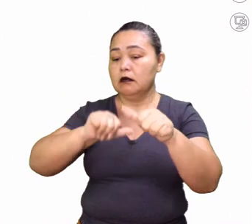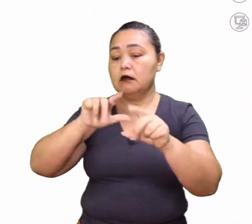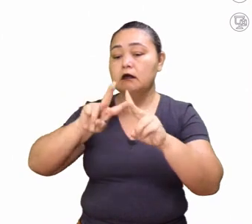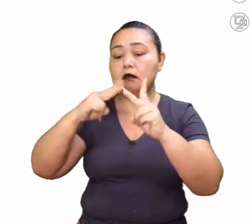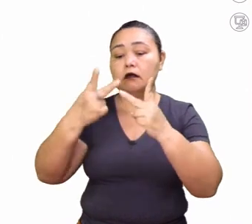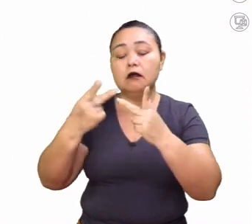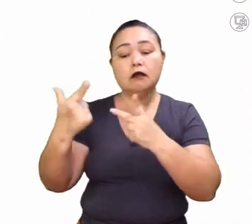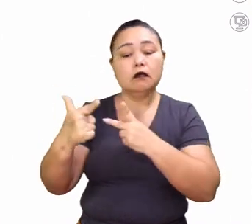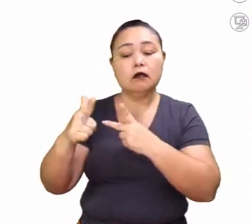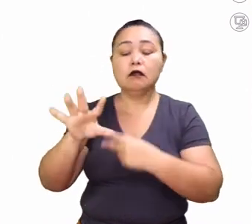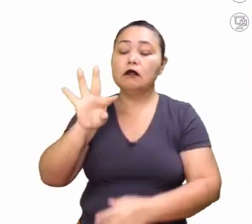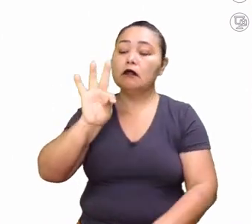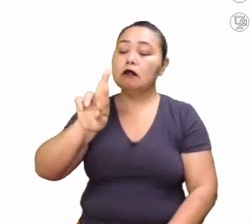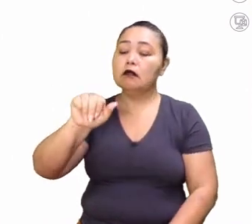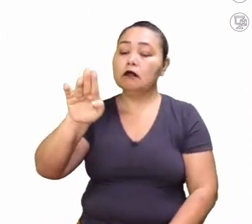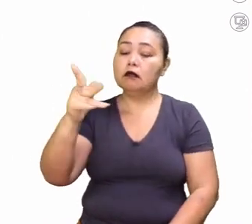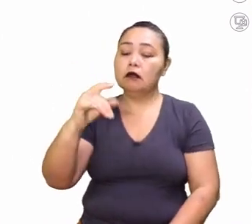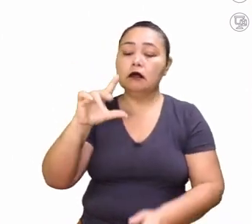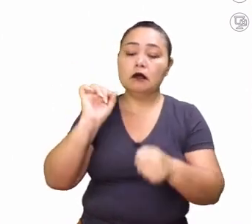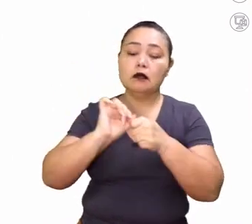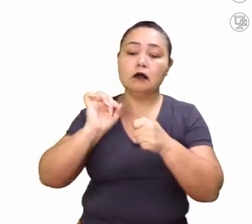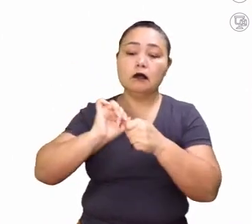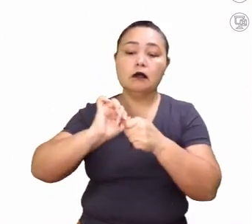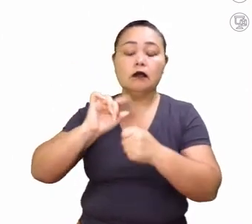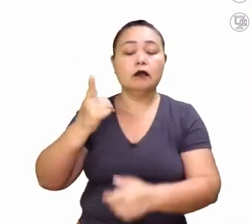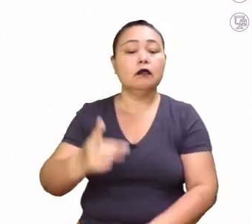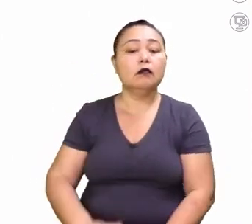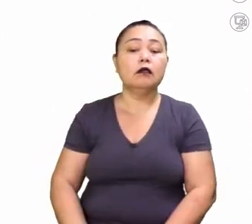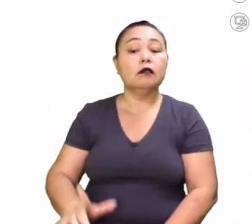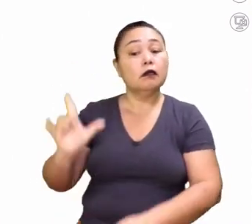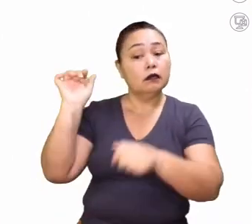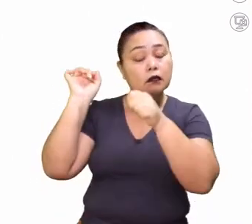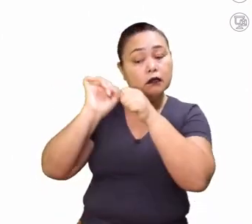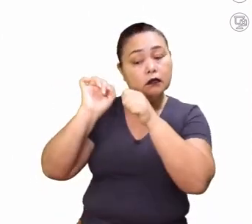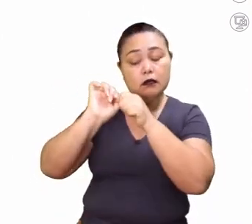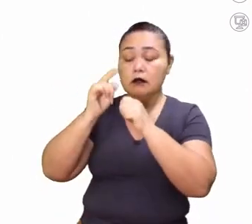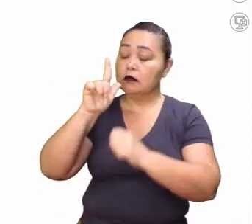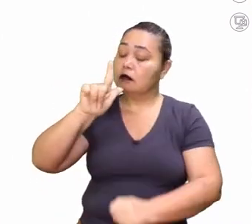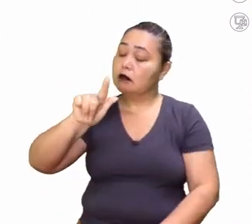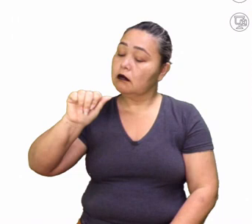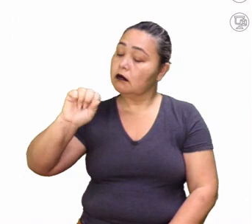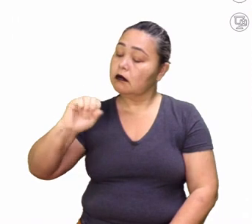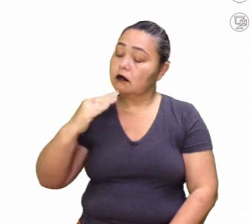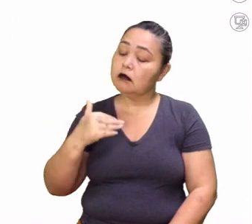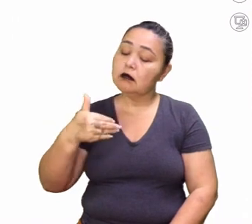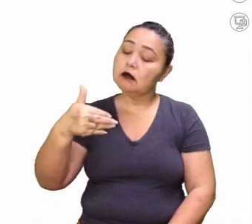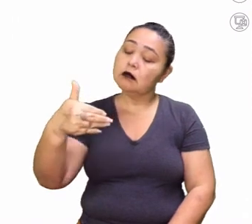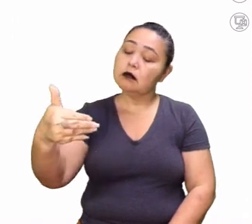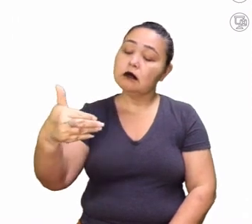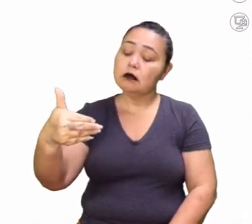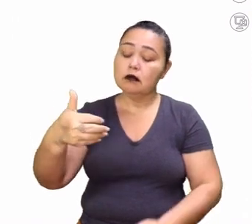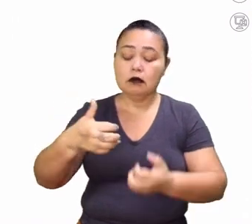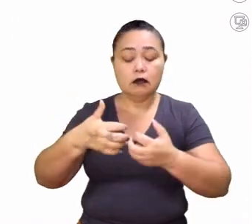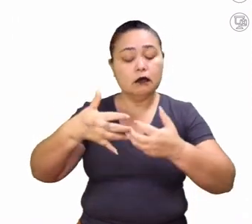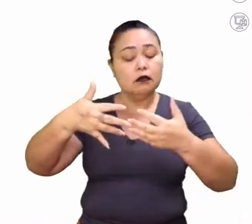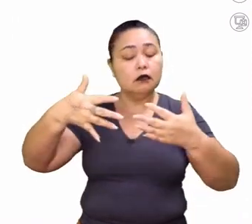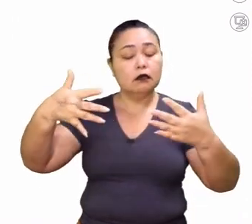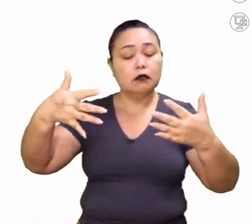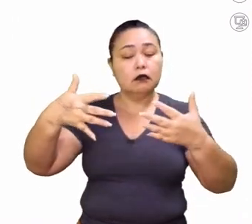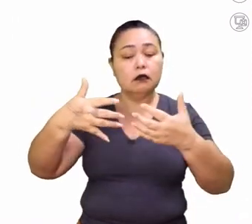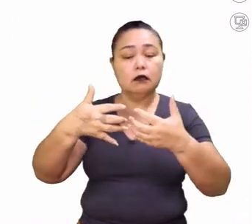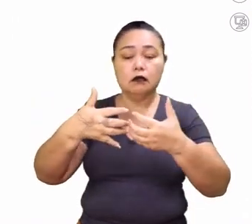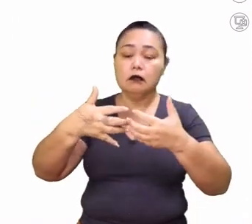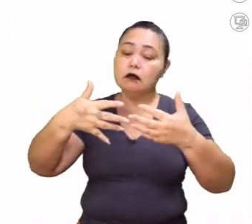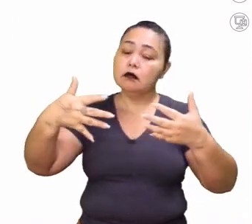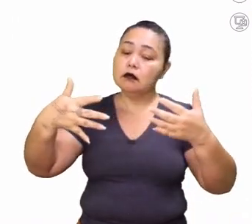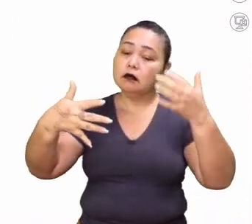realizado Então olha bem realizado pelo gás né No início é expansão isobárica lá